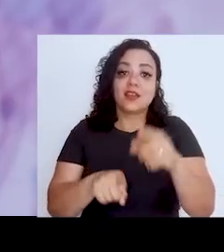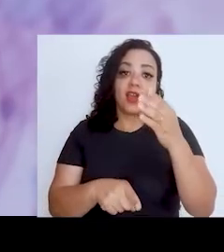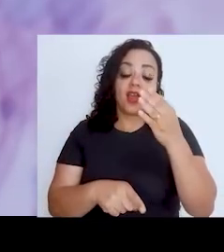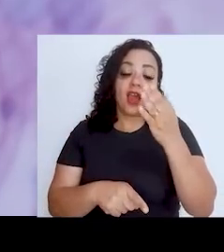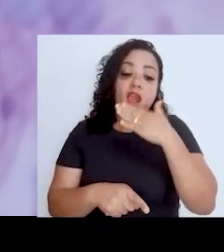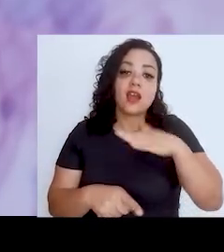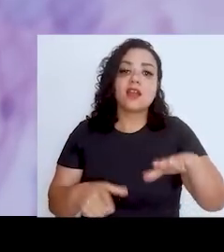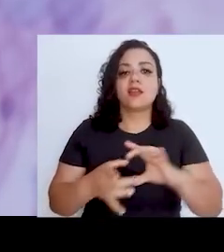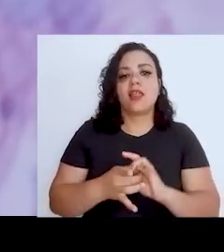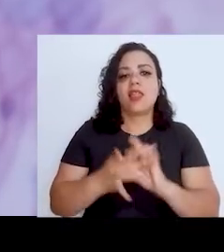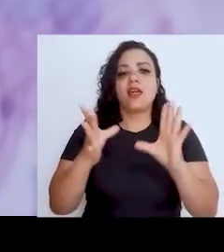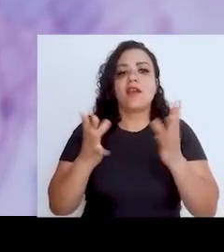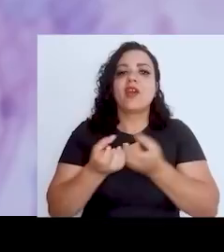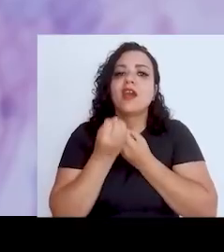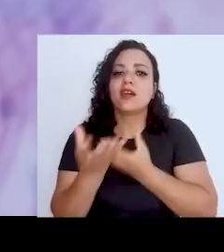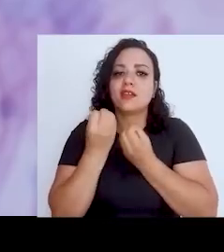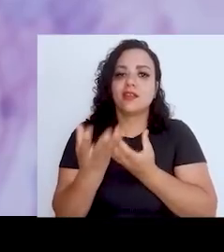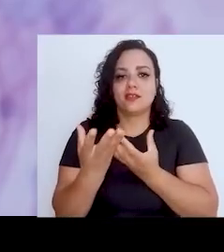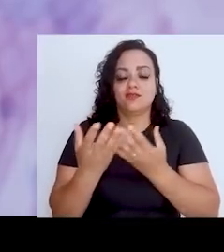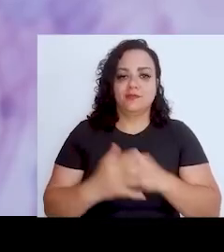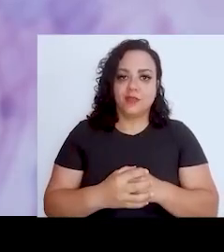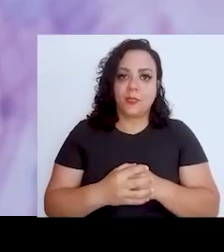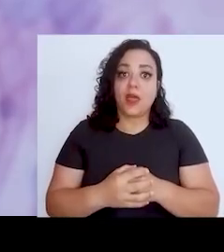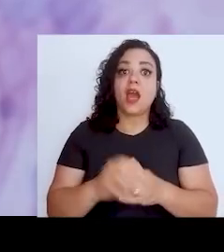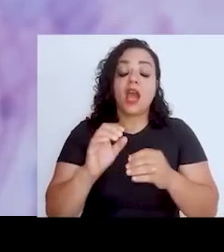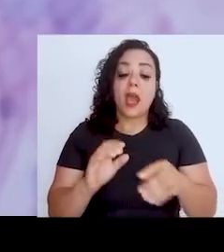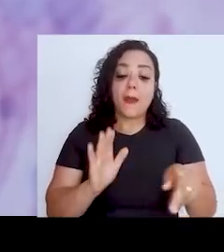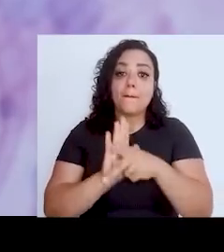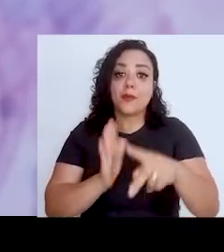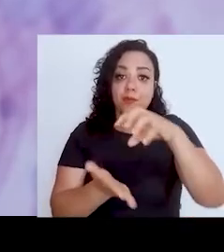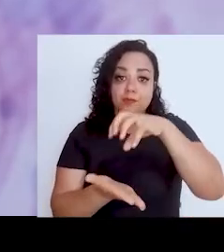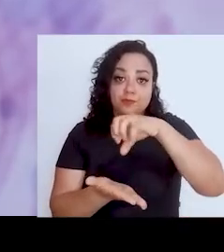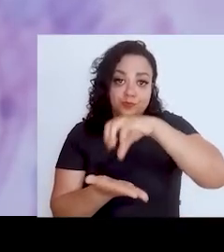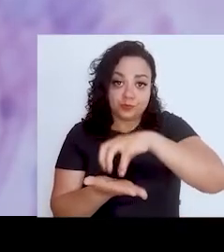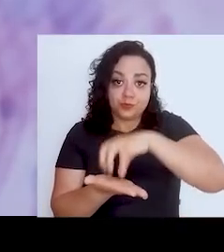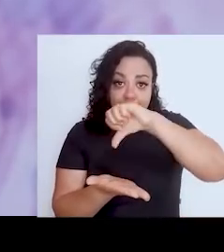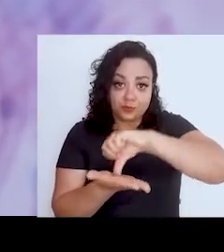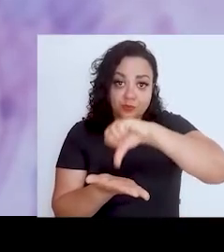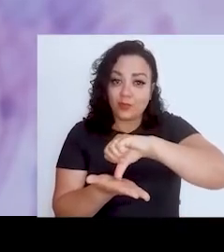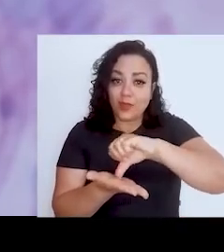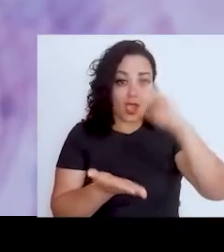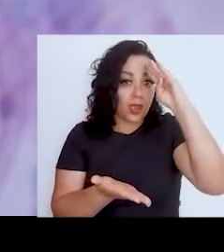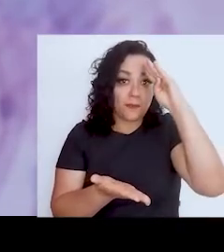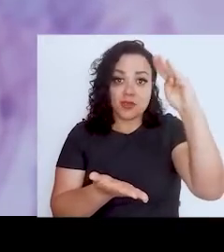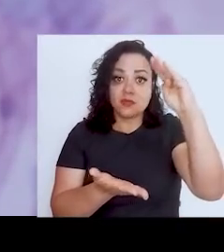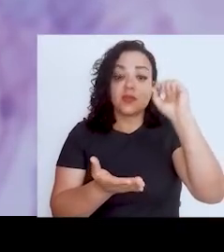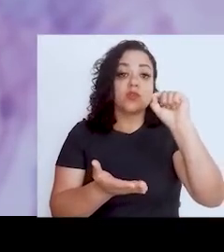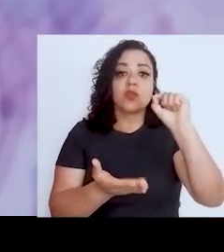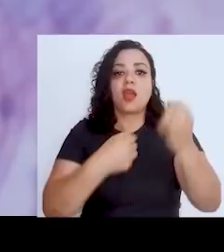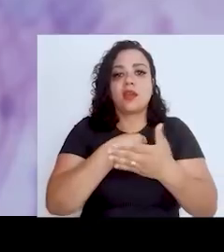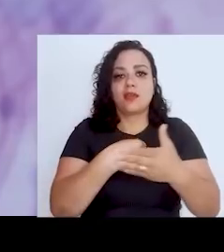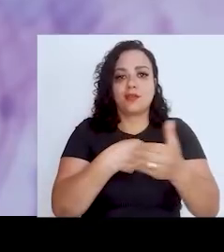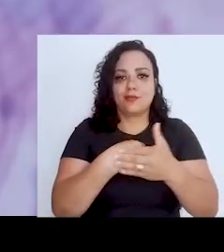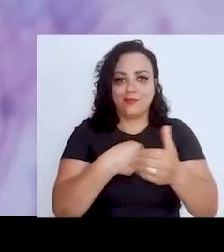centro concentrado, integrado, em que todos os serviços estão imbuídos e falando a mesma linguagem, aquela criança